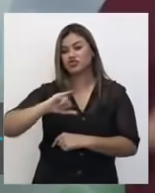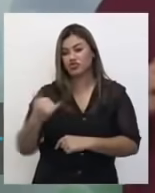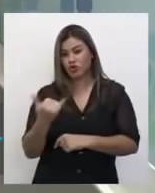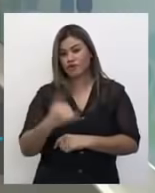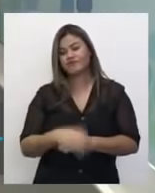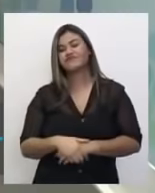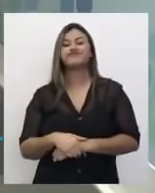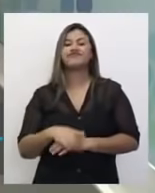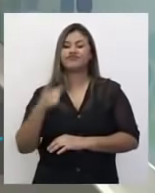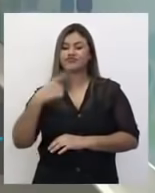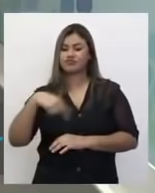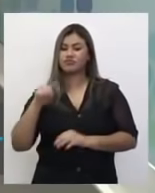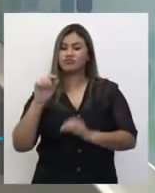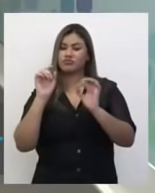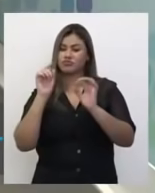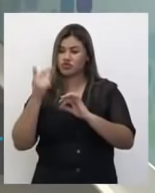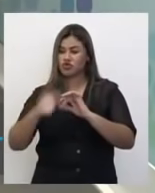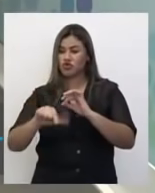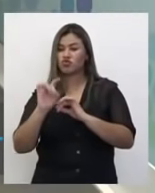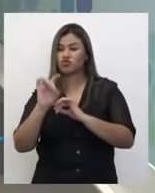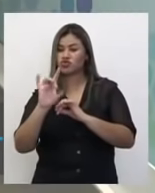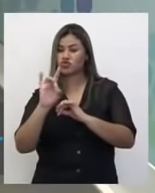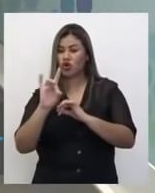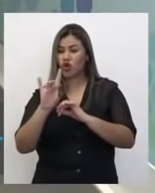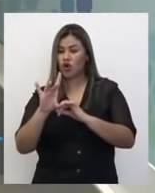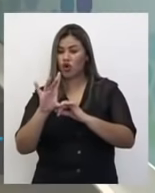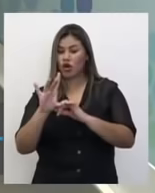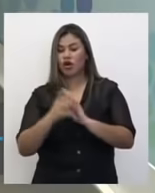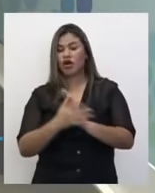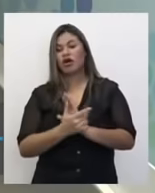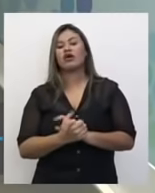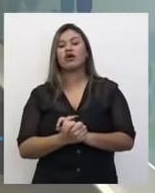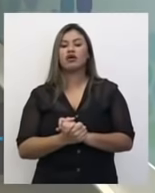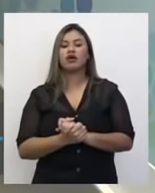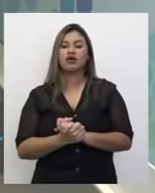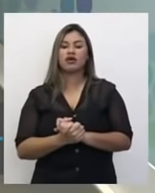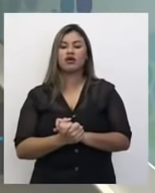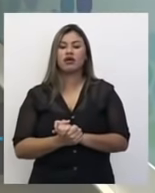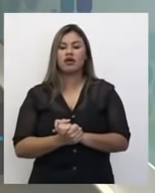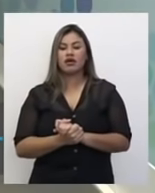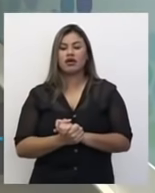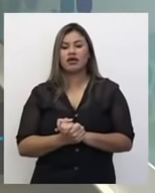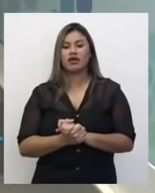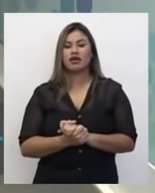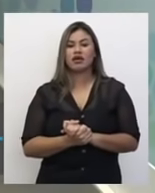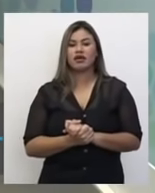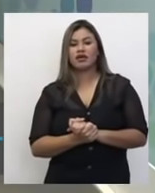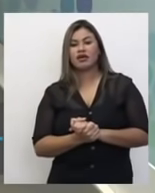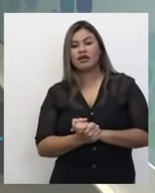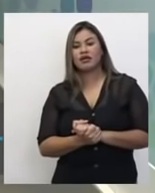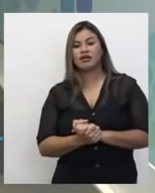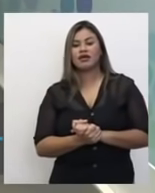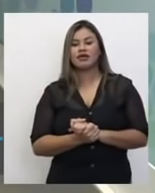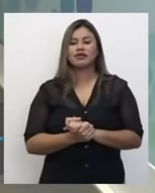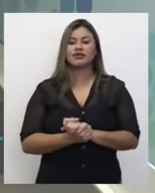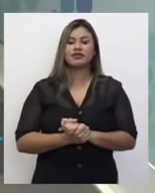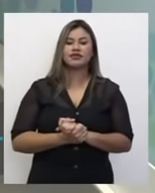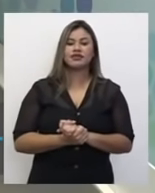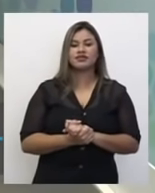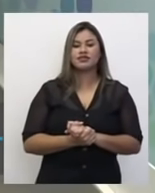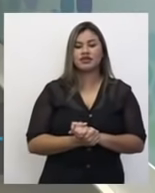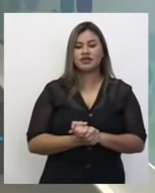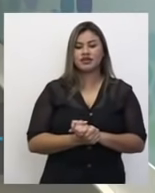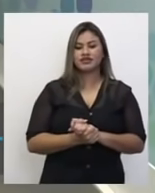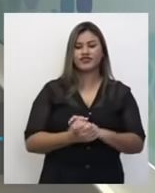Ó, vamos de novo só na letra, tá? Então, eu só vou colocar cinco espacinhos pra gente fazer a letra, porque o maiúsculo e minúsculo vocês entenderam.